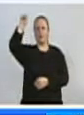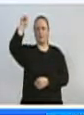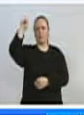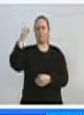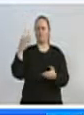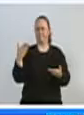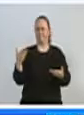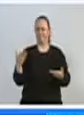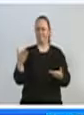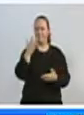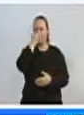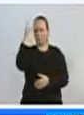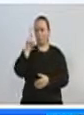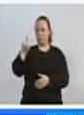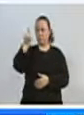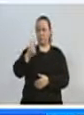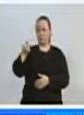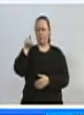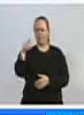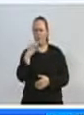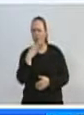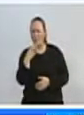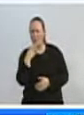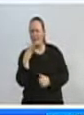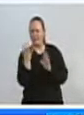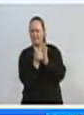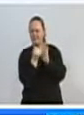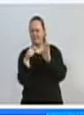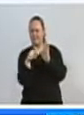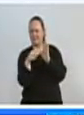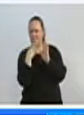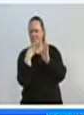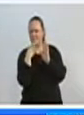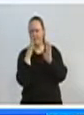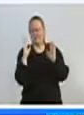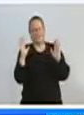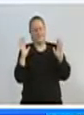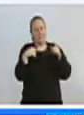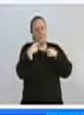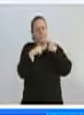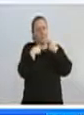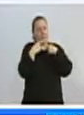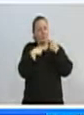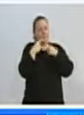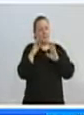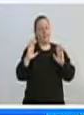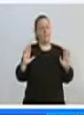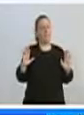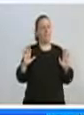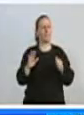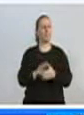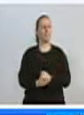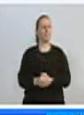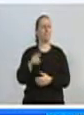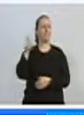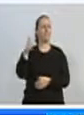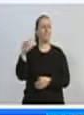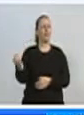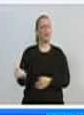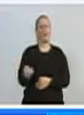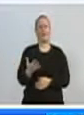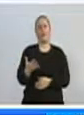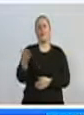que se refere o anarquismo, mas é com tristeza uma praça reformada, com a imagem do Charles Darwin, inaugurada recentemente,